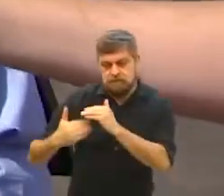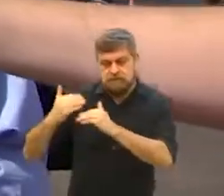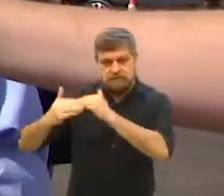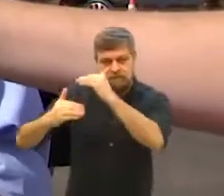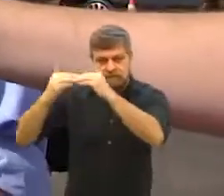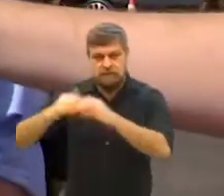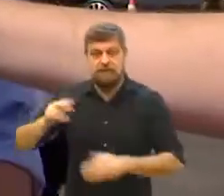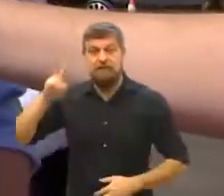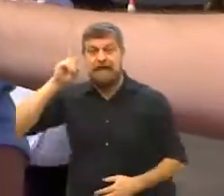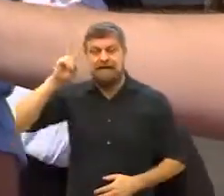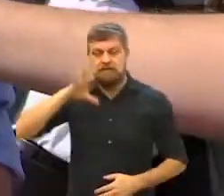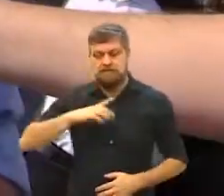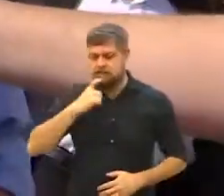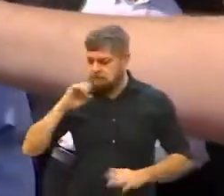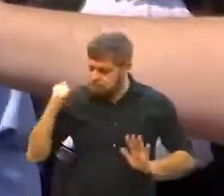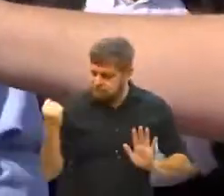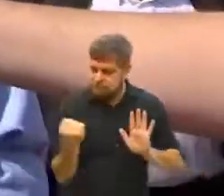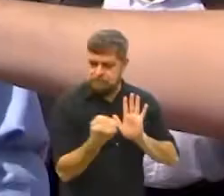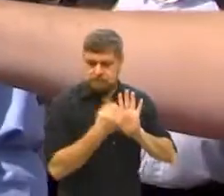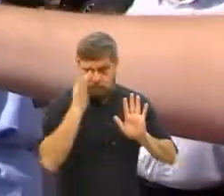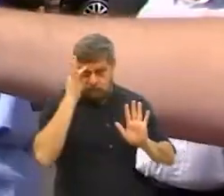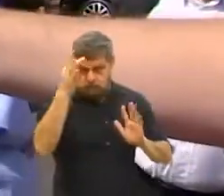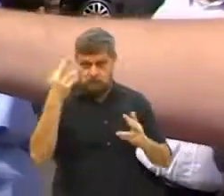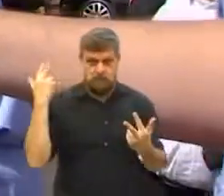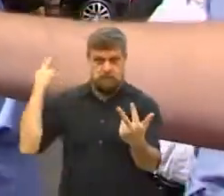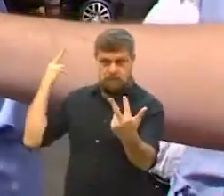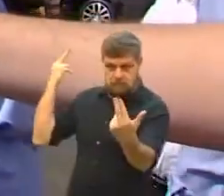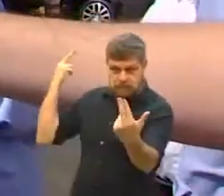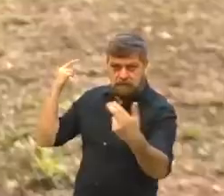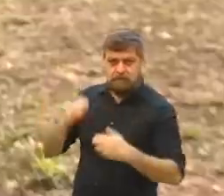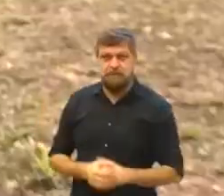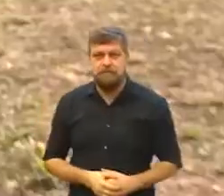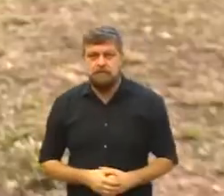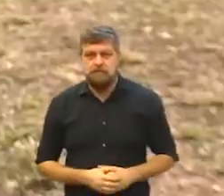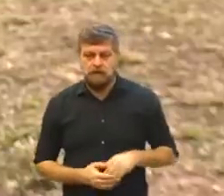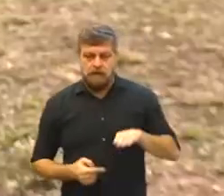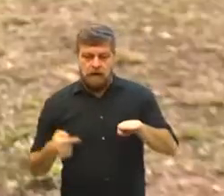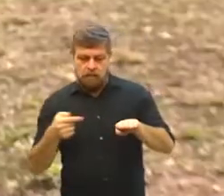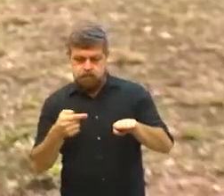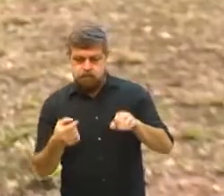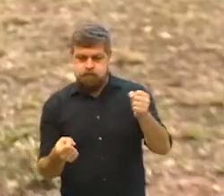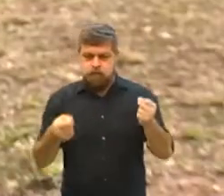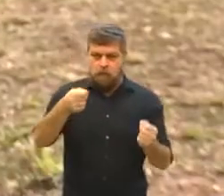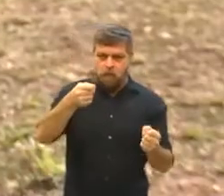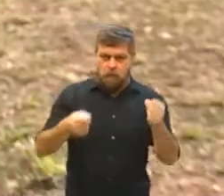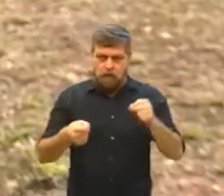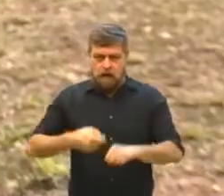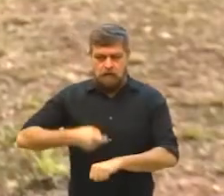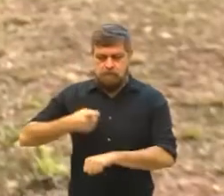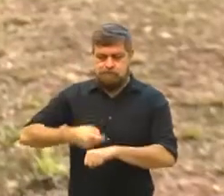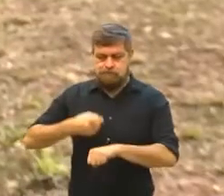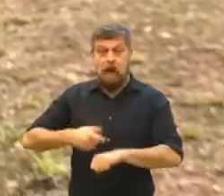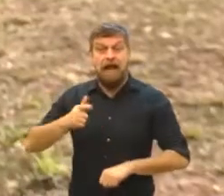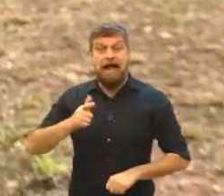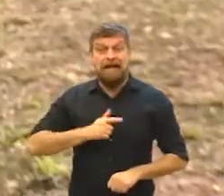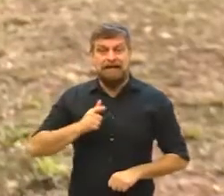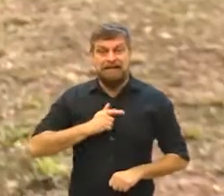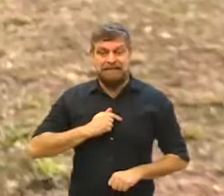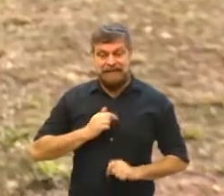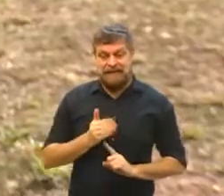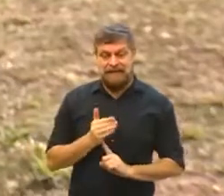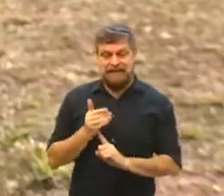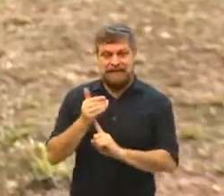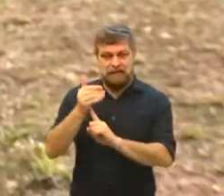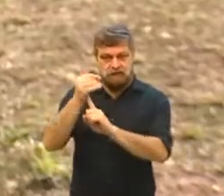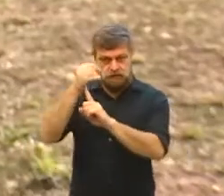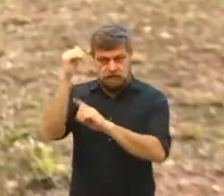desenvolvimento e foi isso na história de Campinas e sem dúvida será no futuro também a viatura blindada Guarani foi desenvolvida com